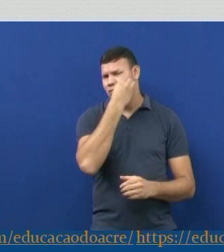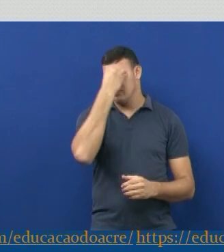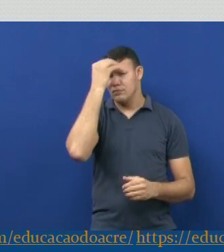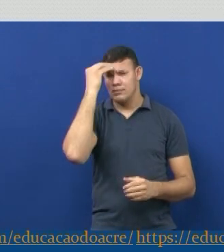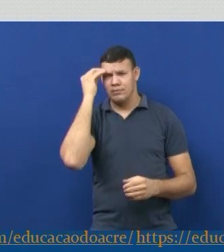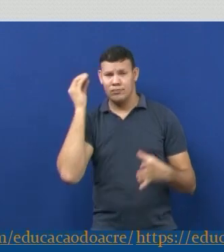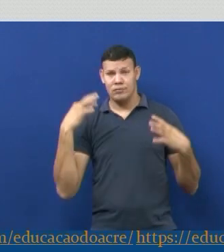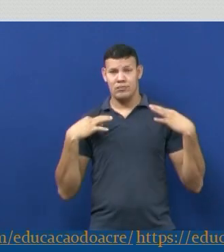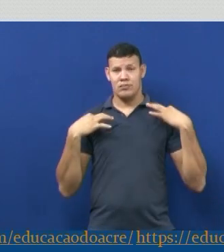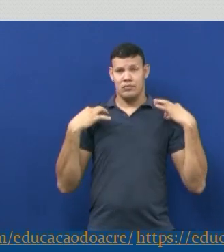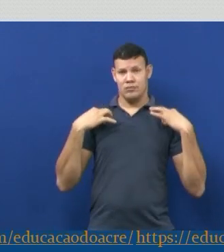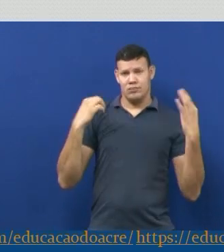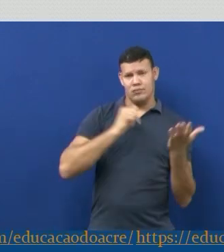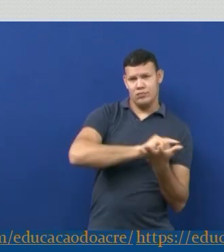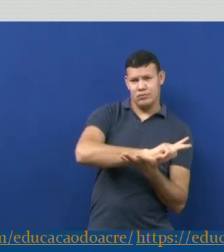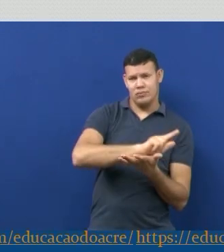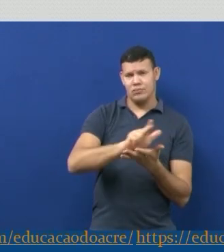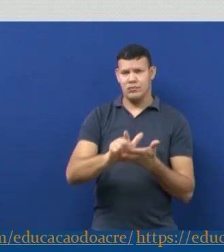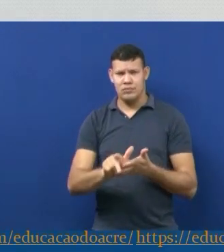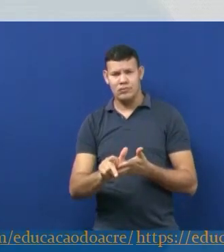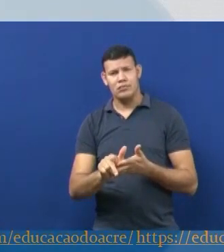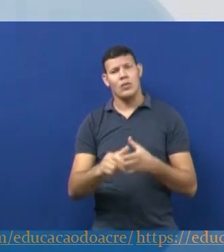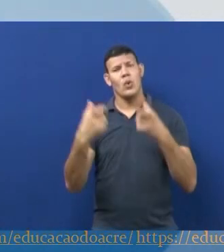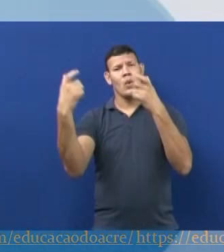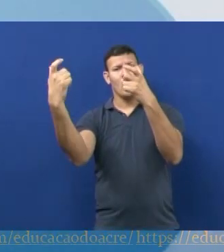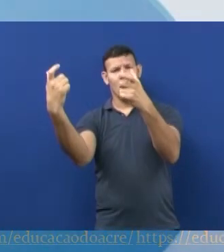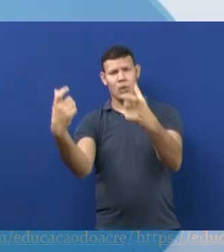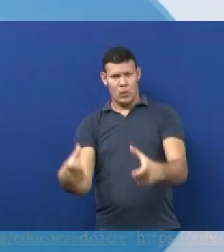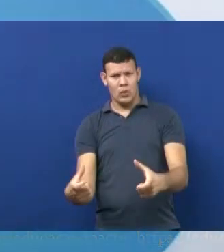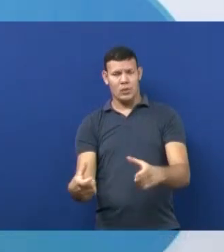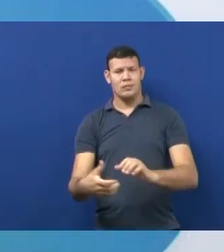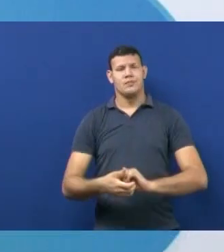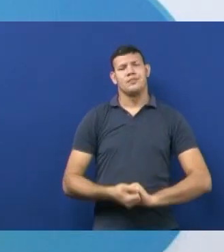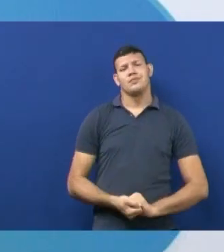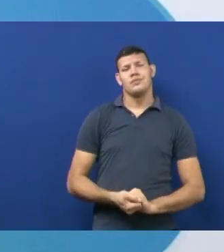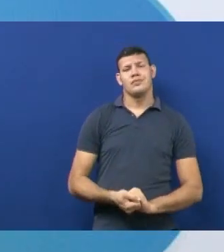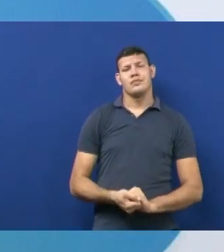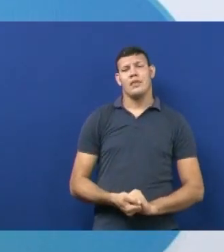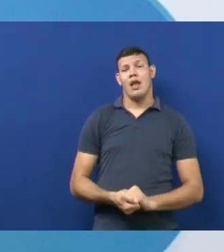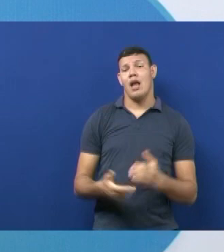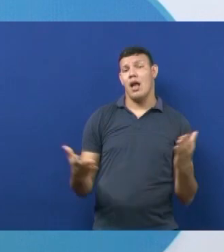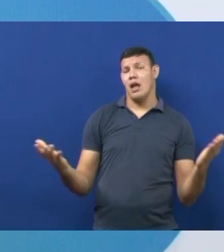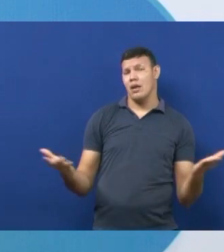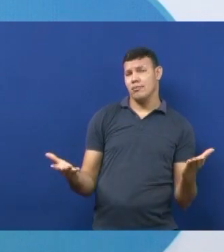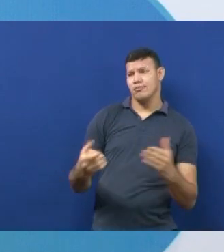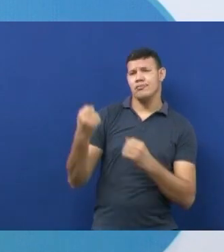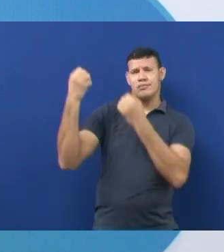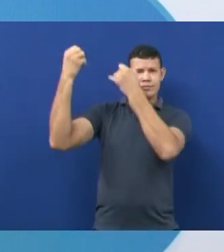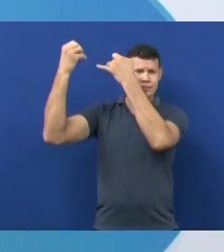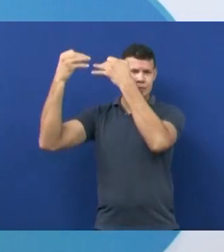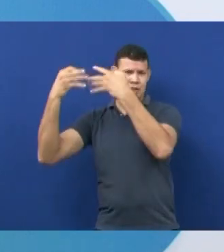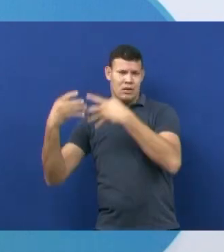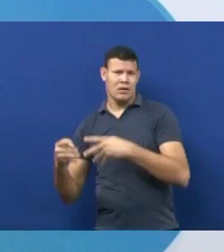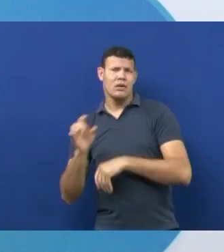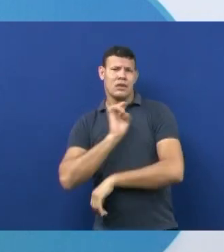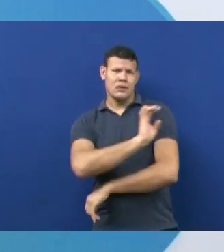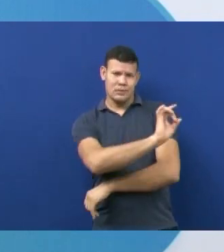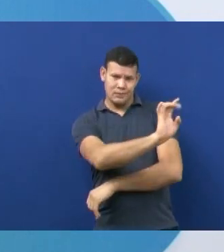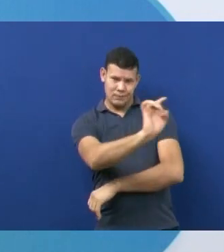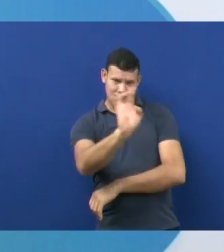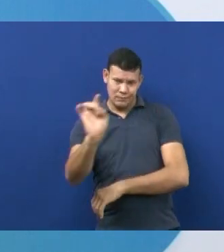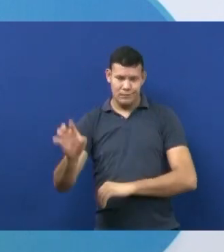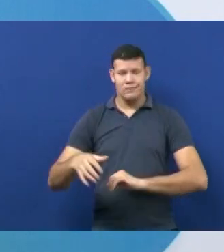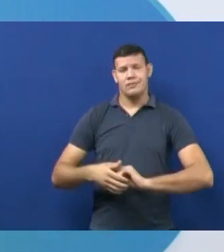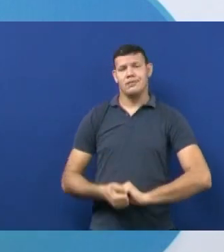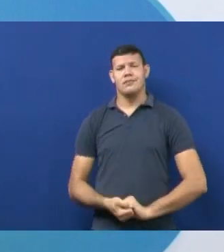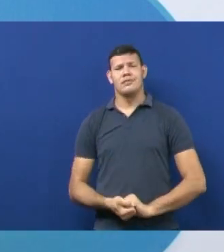o figurino e o nosso cenário, que é o espaço cênico. A seguir, nós vamos entender cada um desses